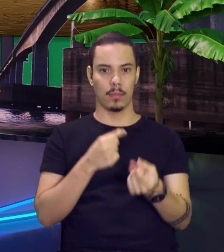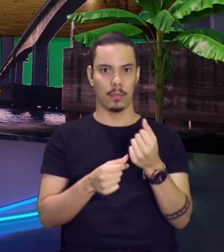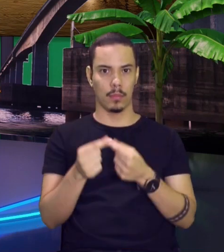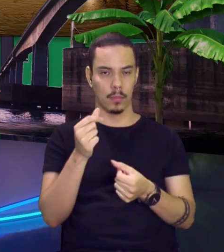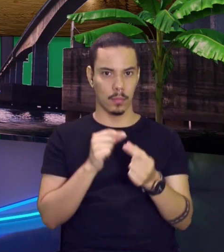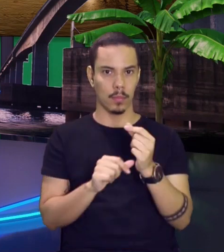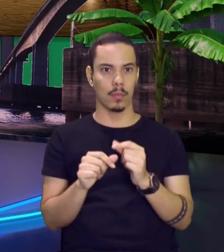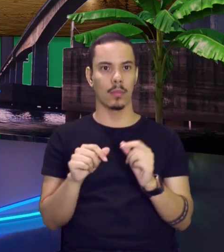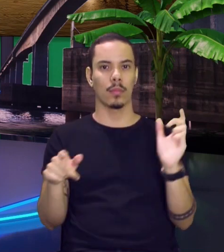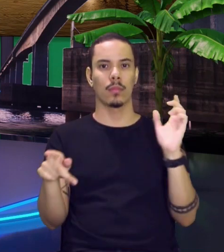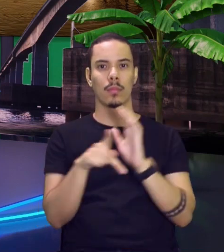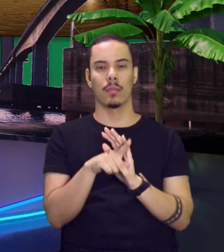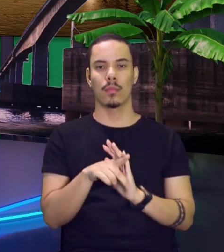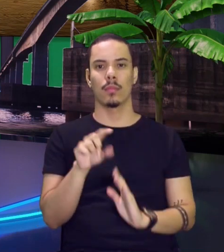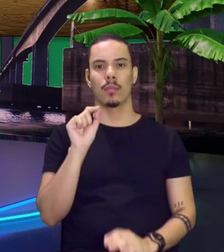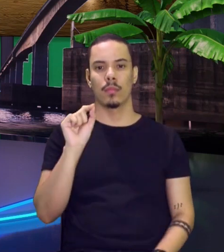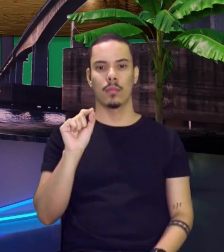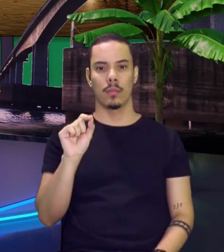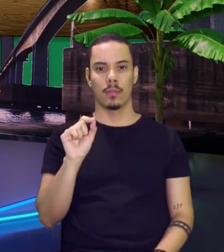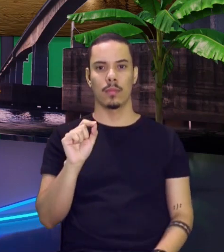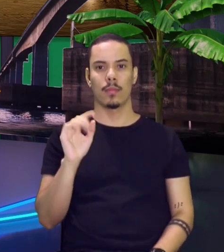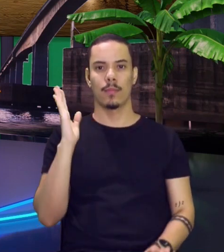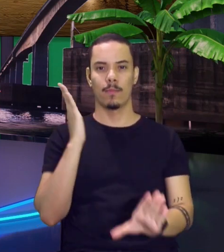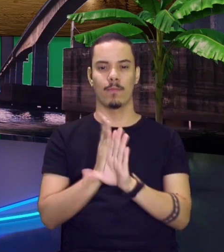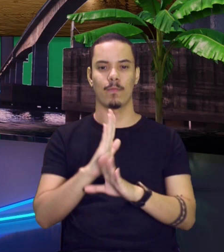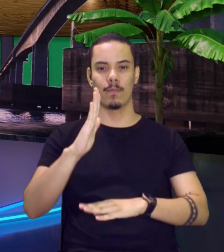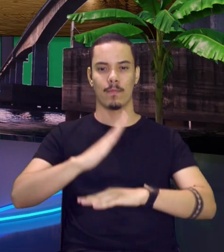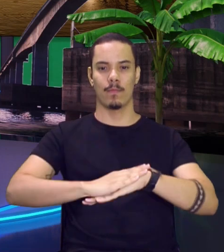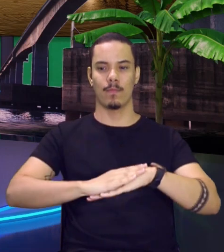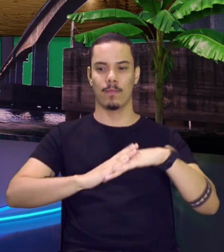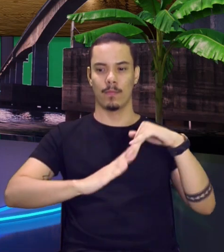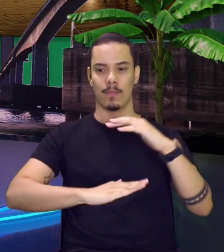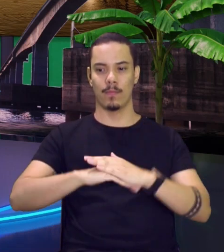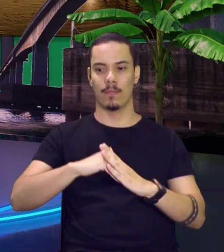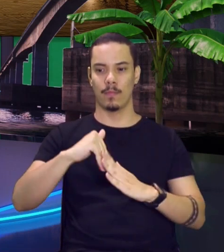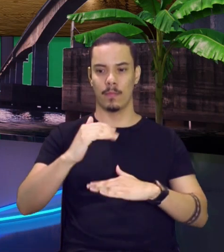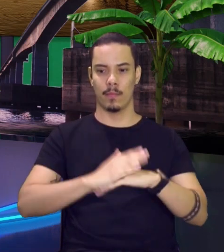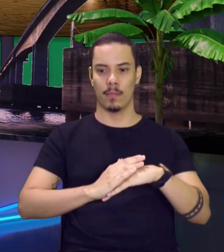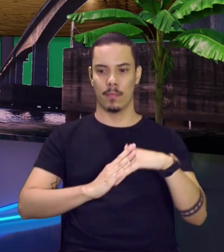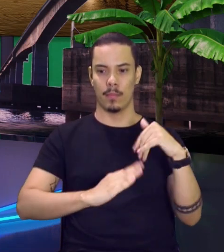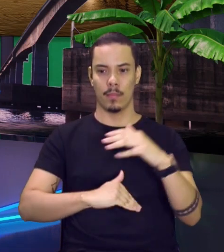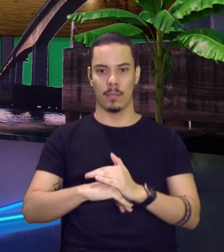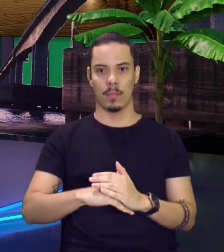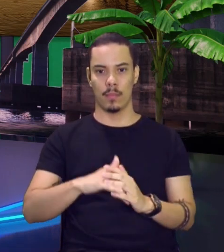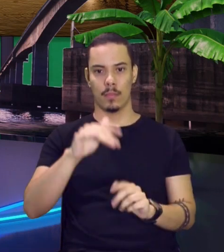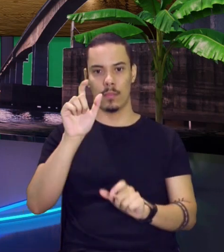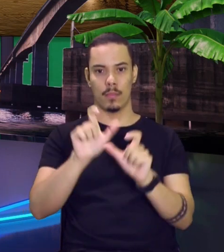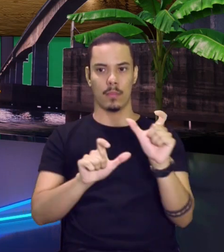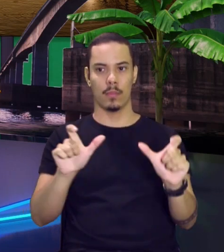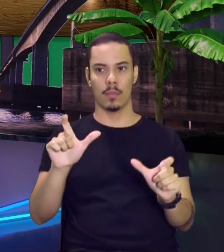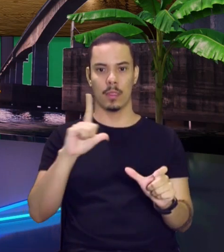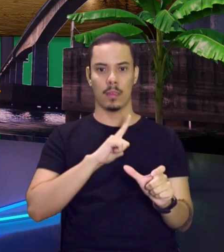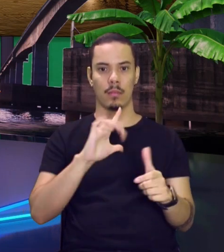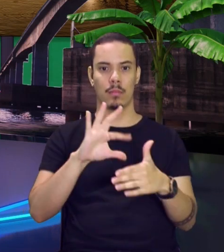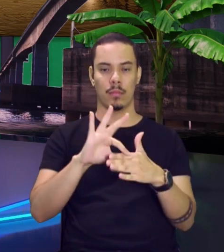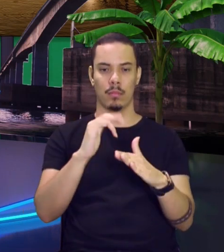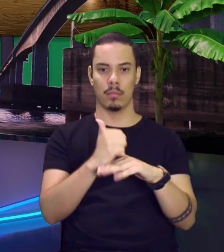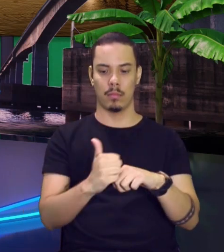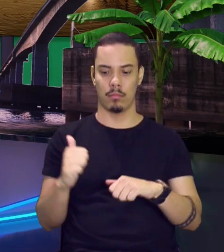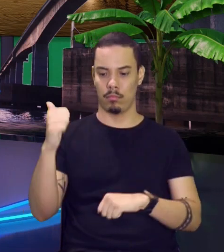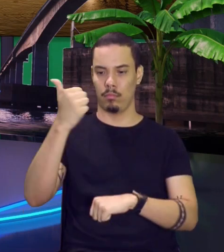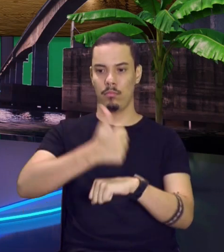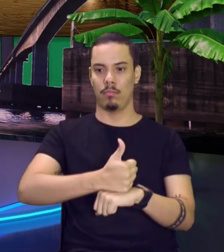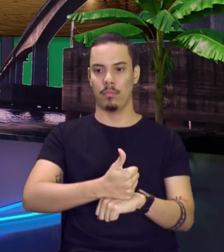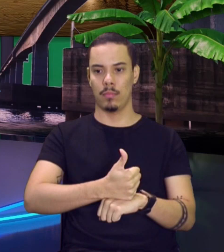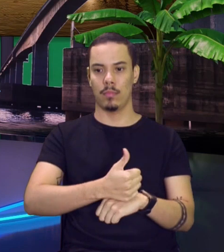econômico passa por a mão de pessoas, lideranças, seja